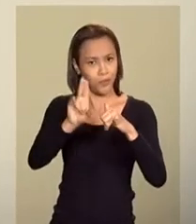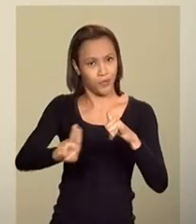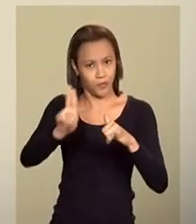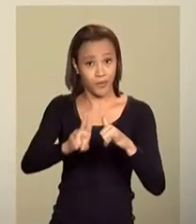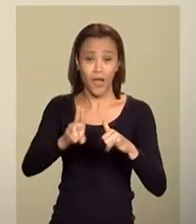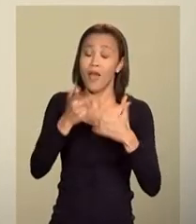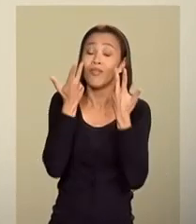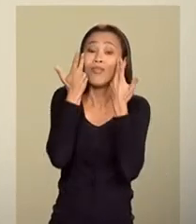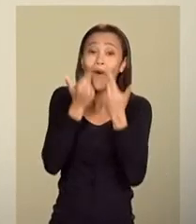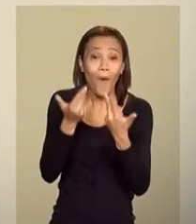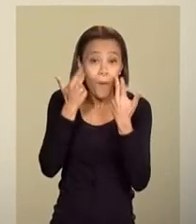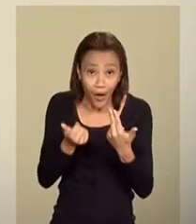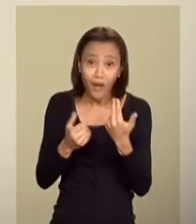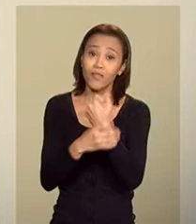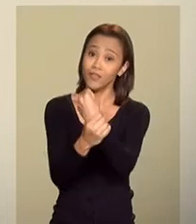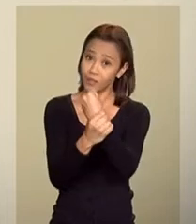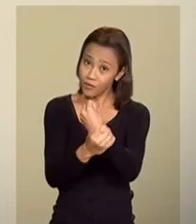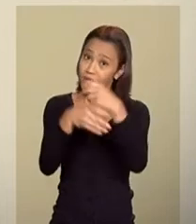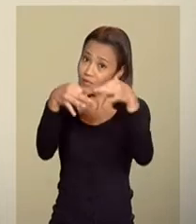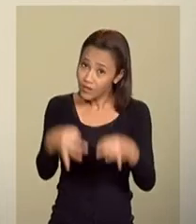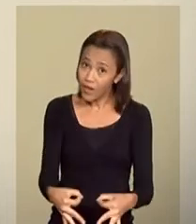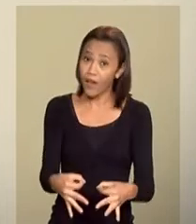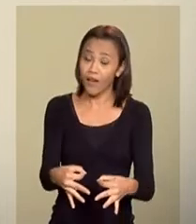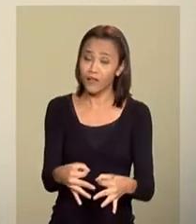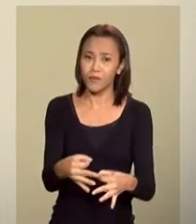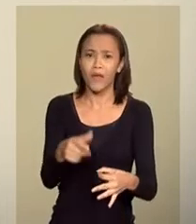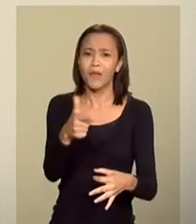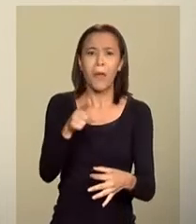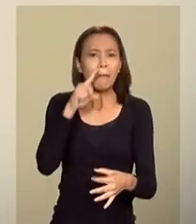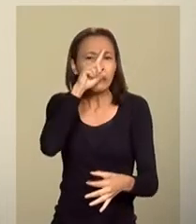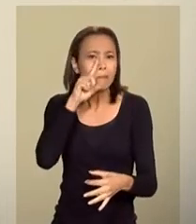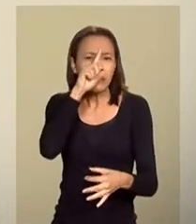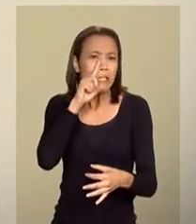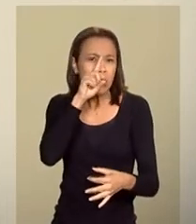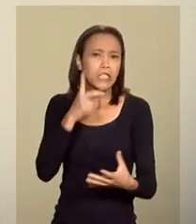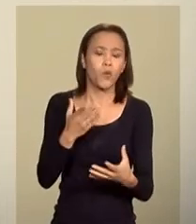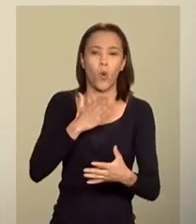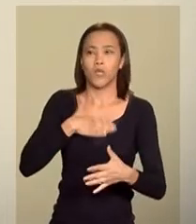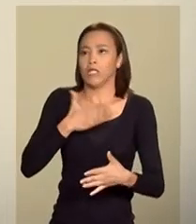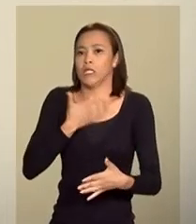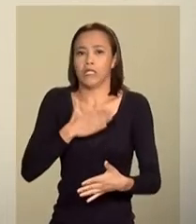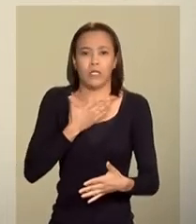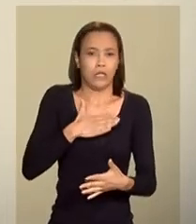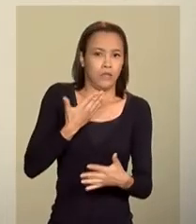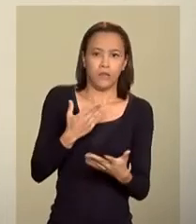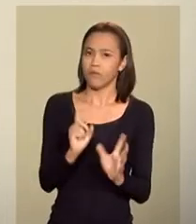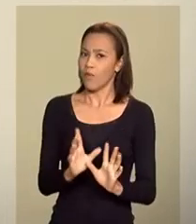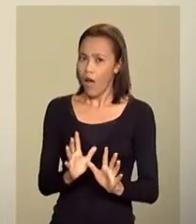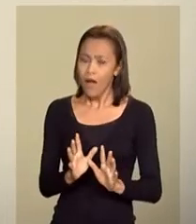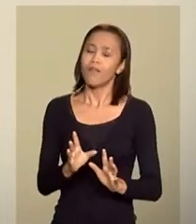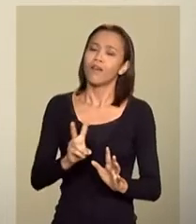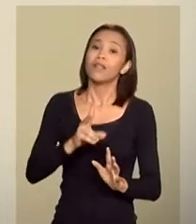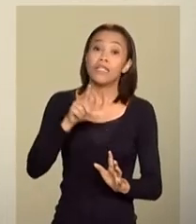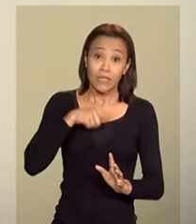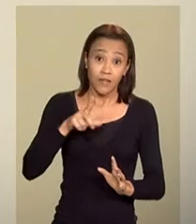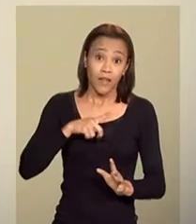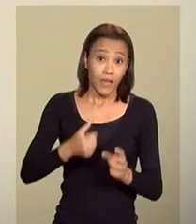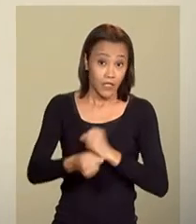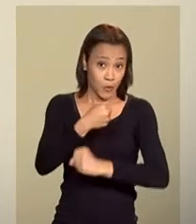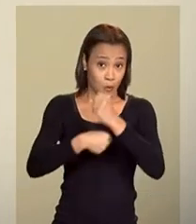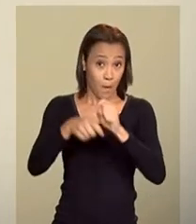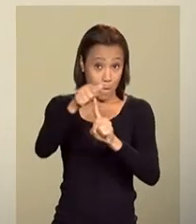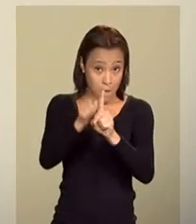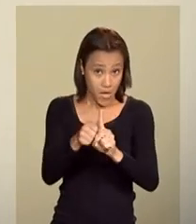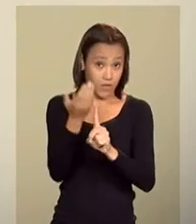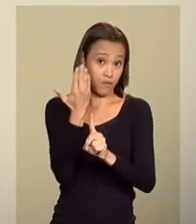usual normal seguro e correto não há maiores riscos ou inquietações surpreendi que desde o